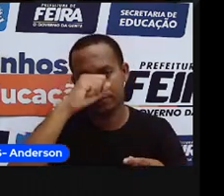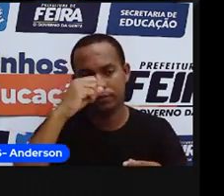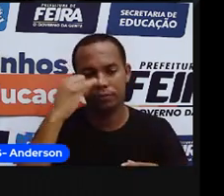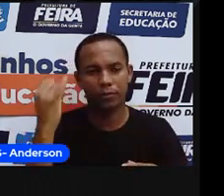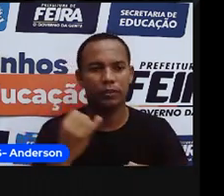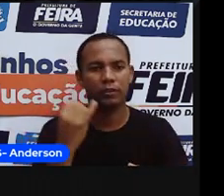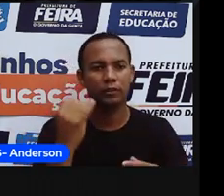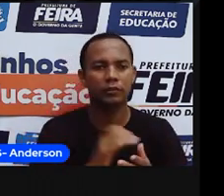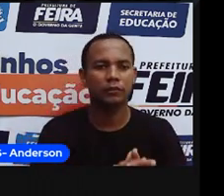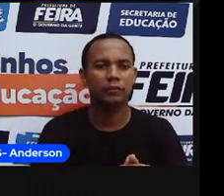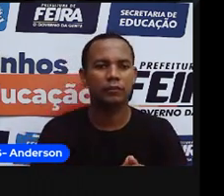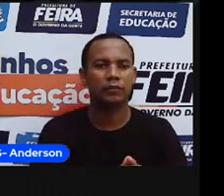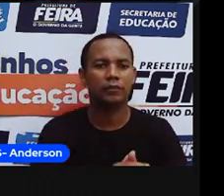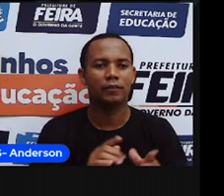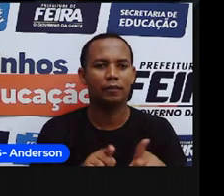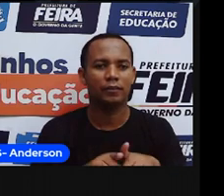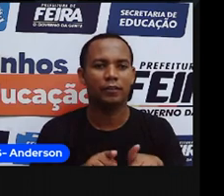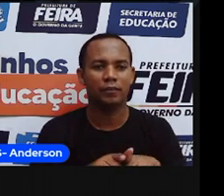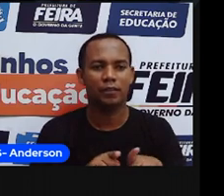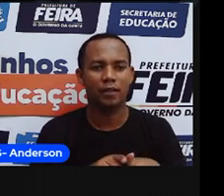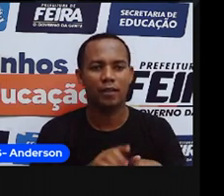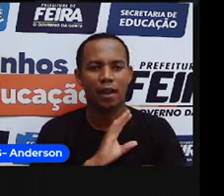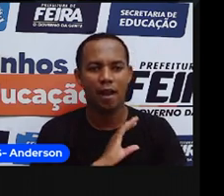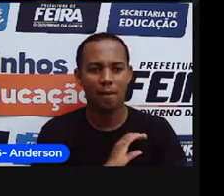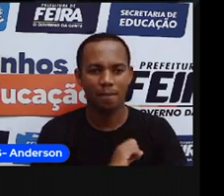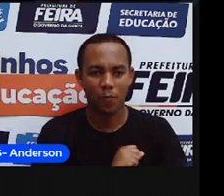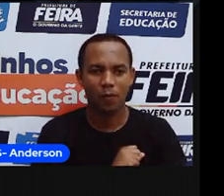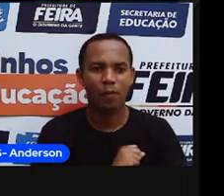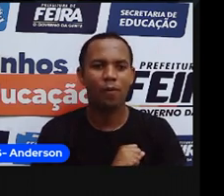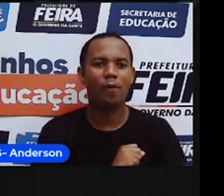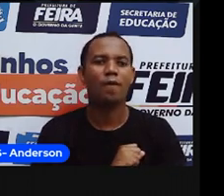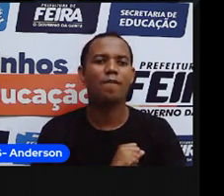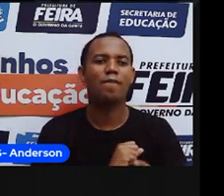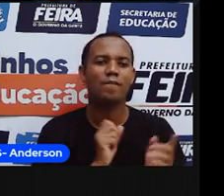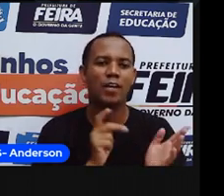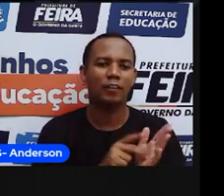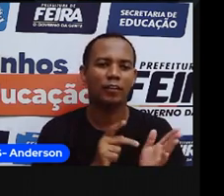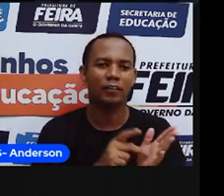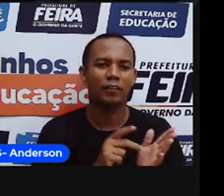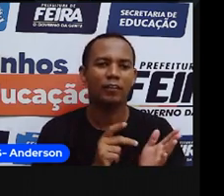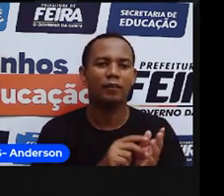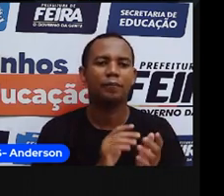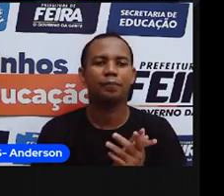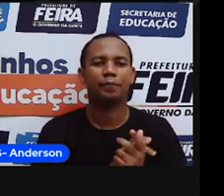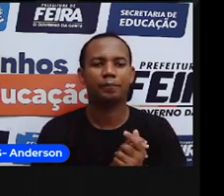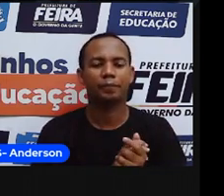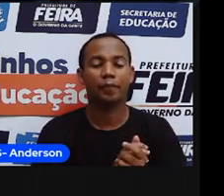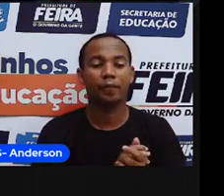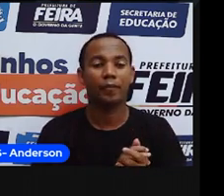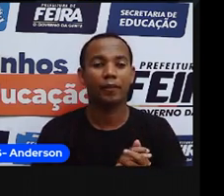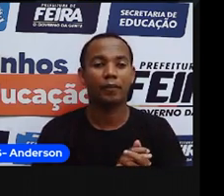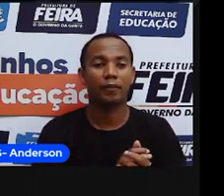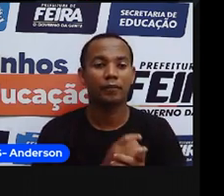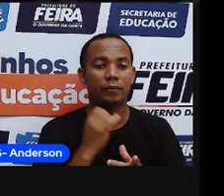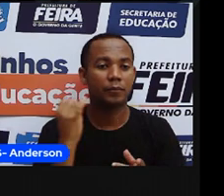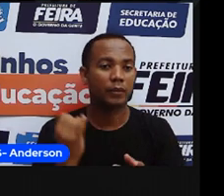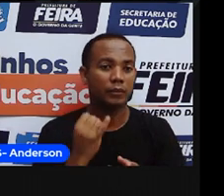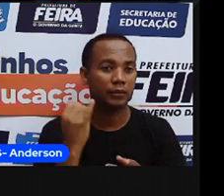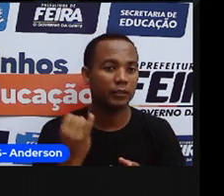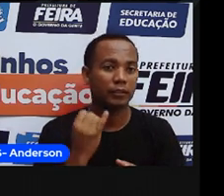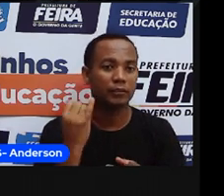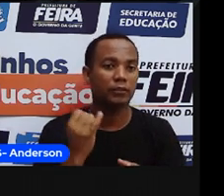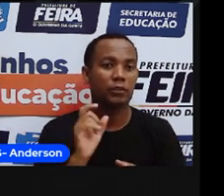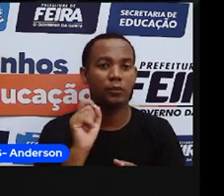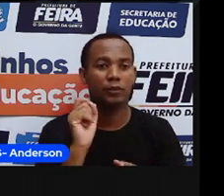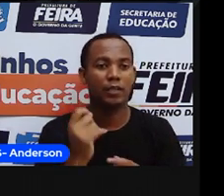com carinho, né? Uma orientação para vocês. Que nem todo mundo, quer dizer, ninguém sabe sobre tudo. E que é muito importante que a gente peça auxílio.